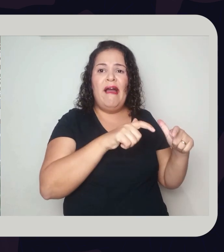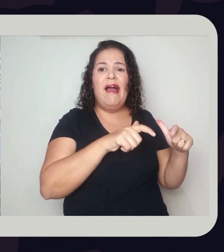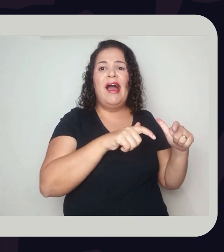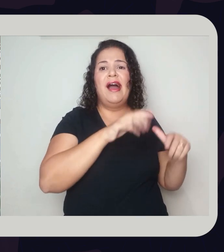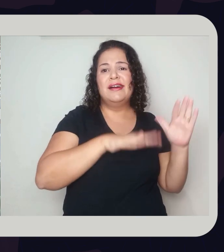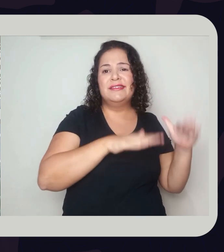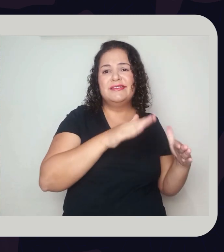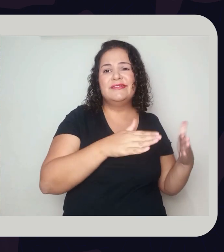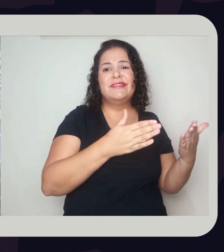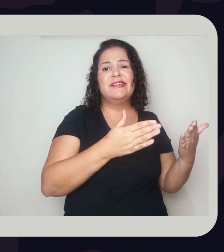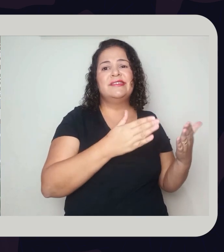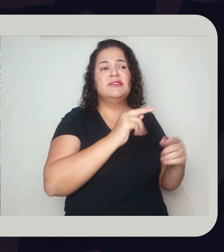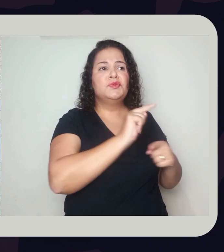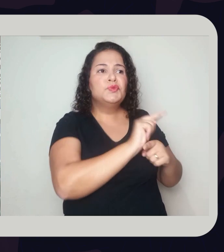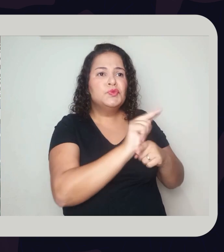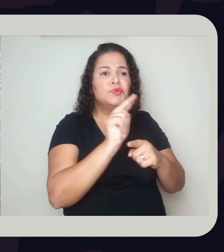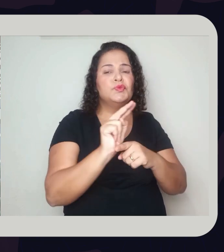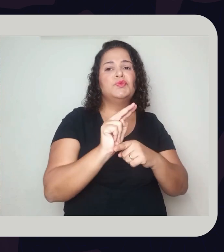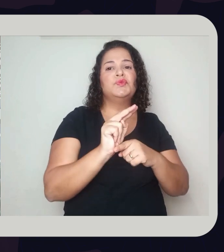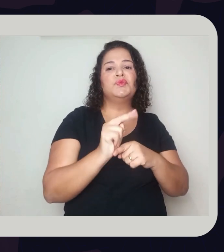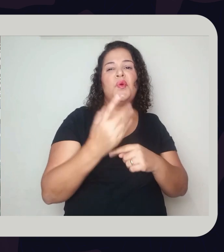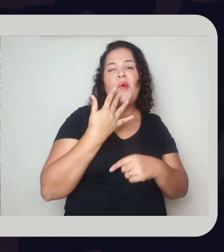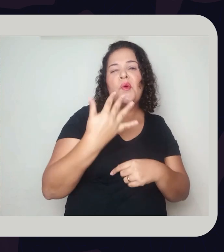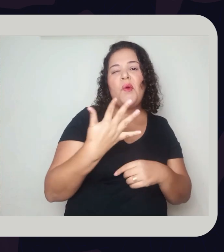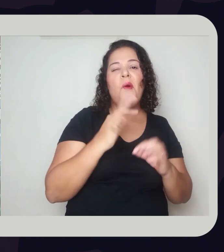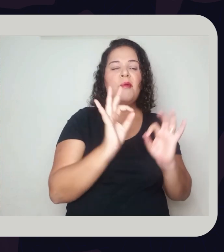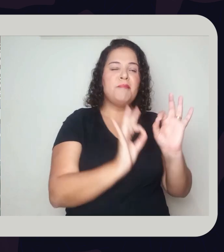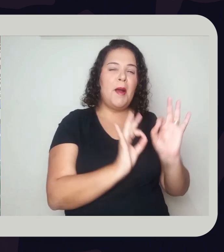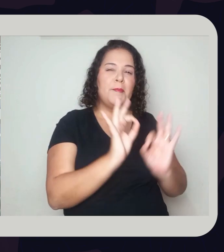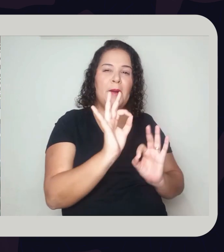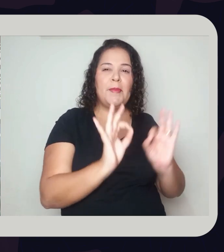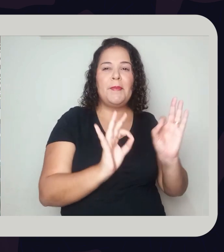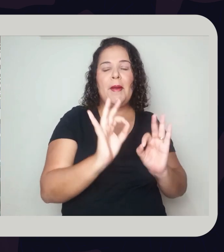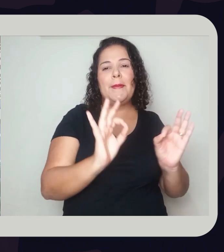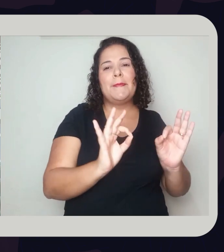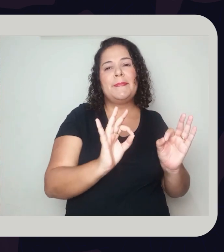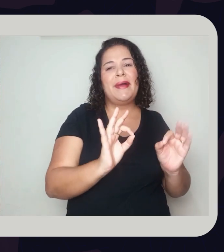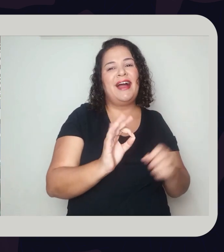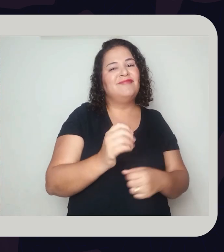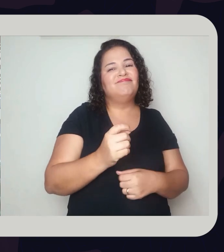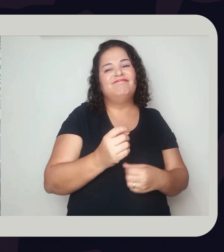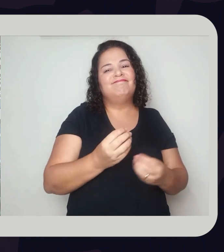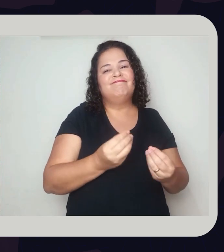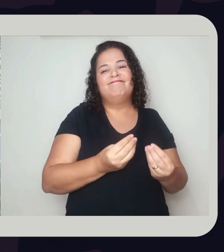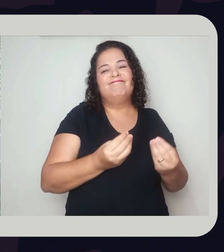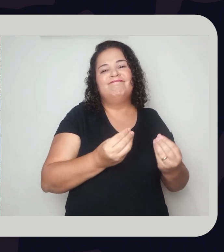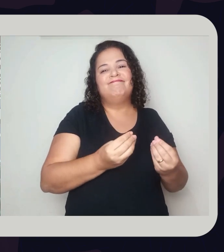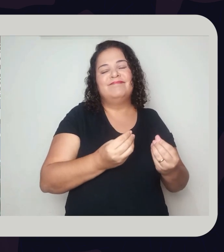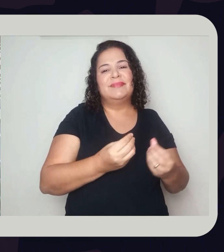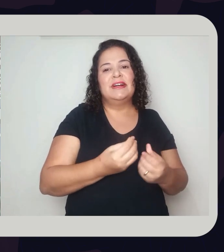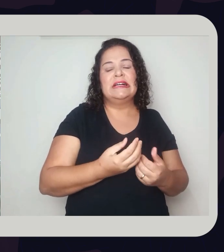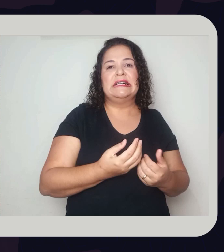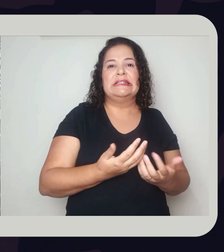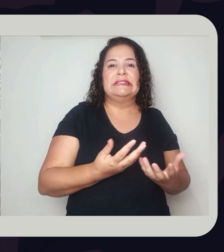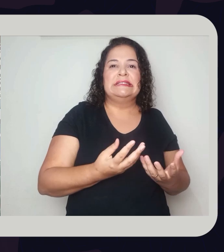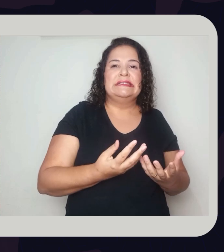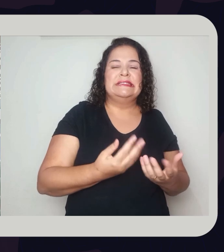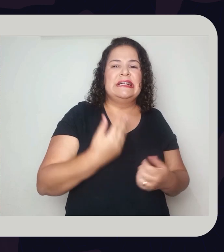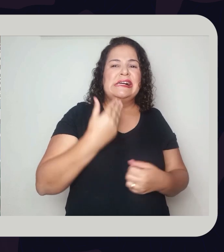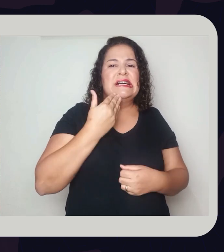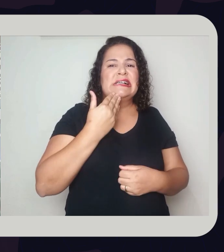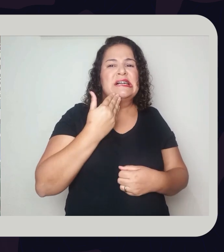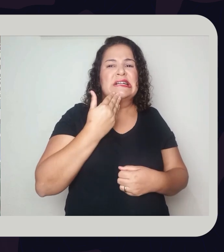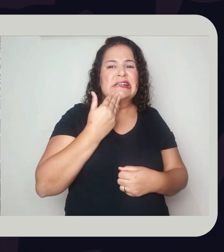costumam ser mal cuidados, né? Não tem uma certa importância com o ambiente, com as